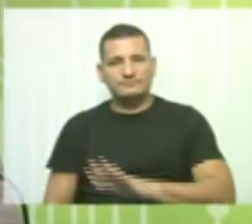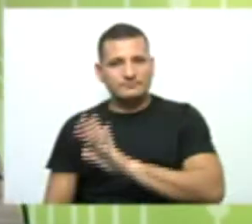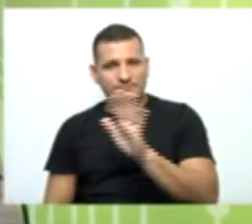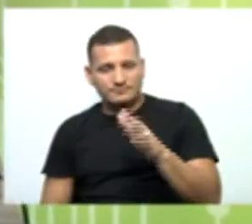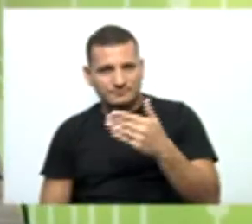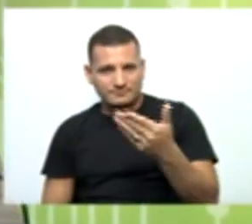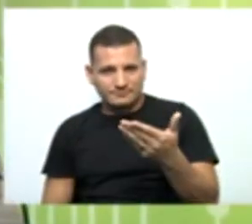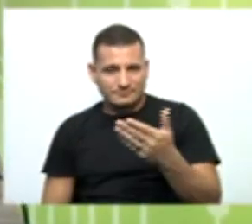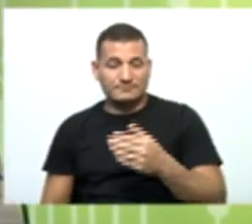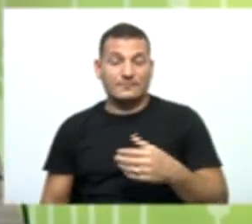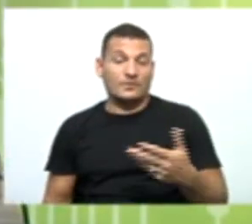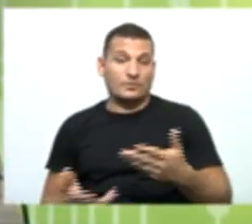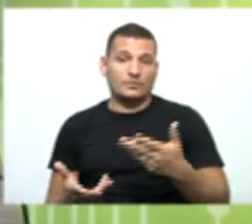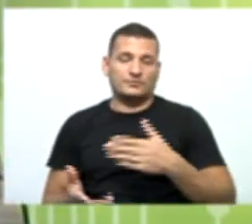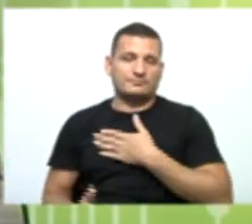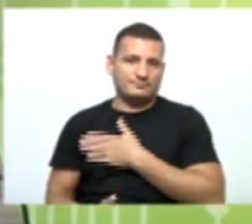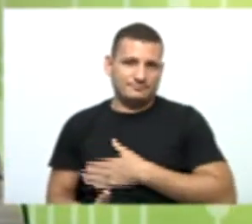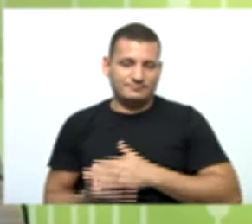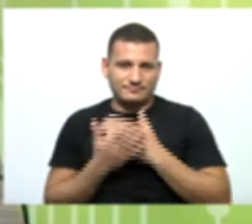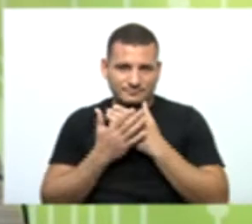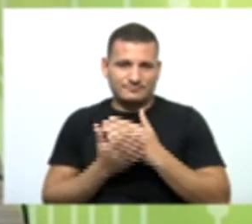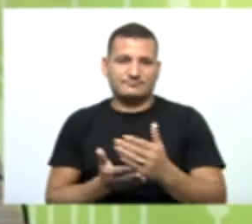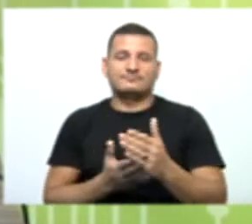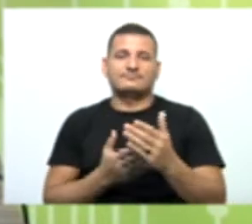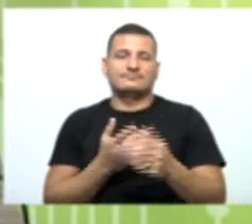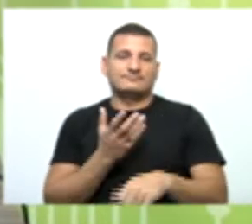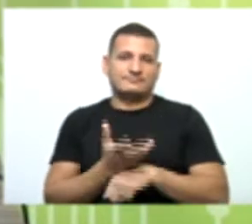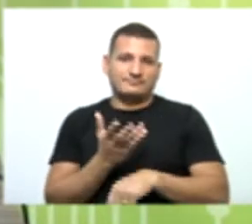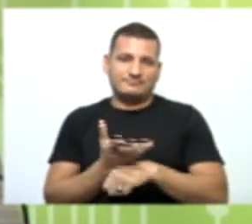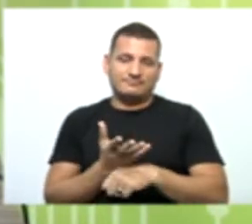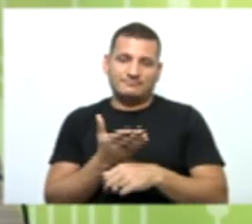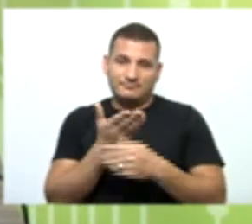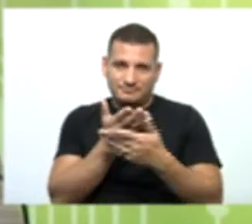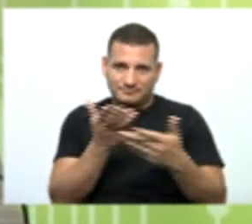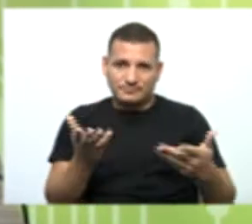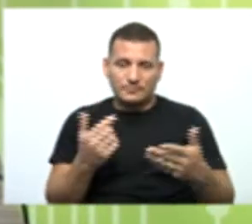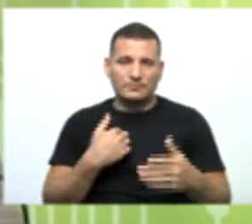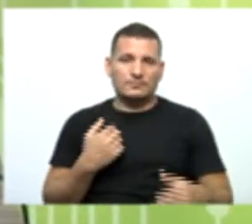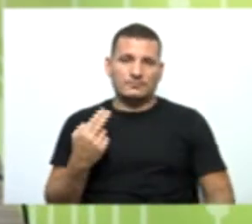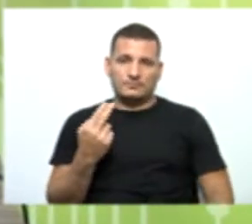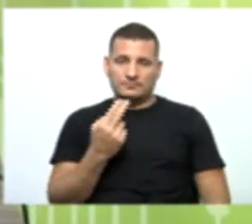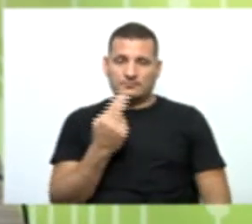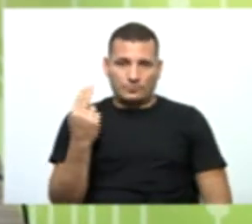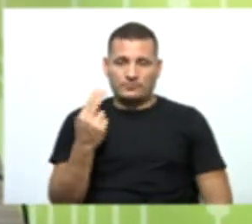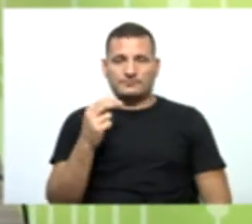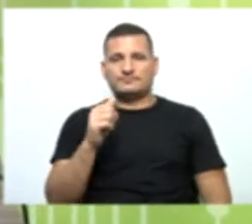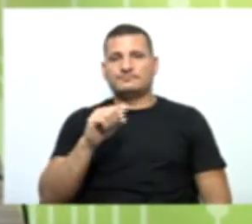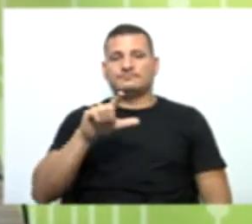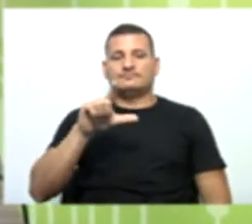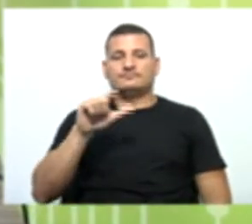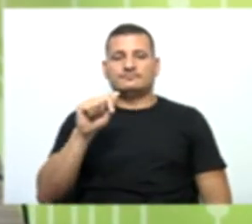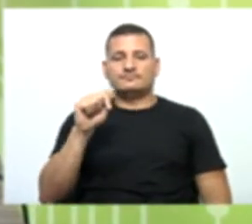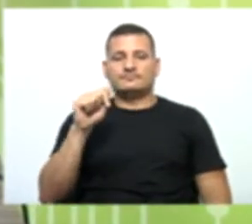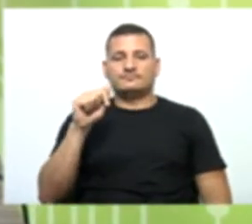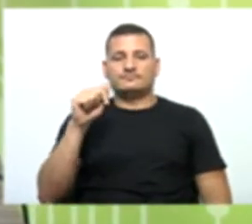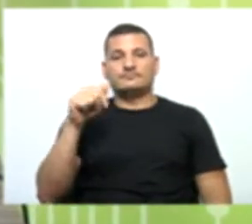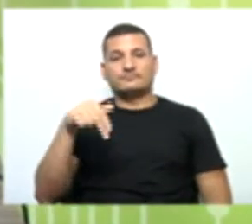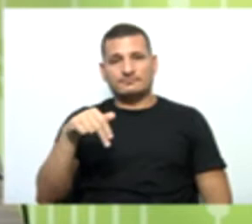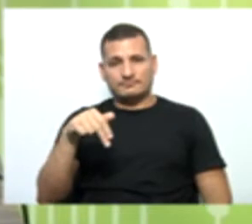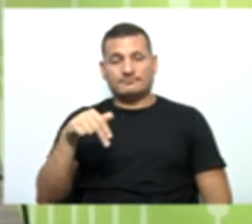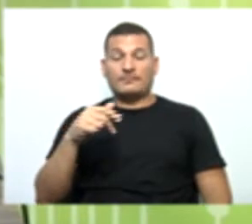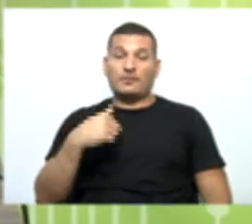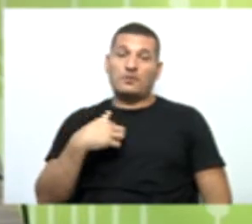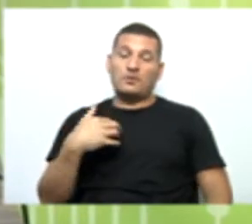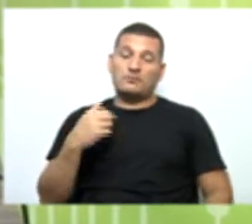Olá, é um prazer estar iniciando essa disciplina com você. Eu sou o professor Alan Carvalho e vou acompanhar você ao longo dessa disciplina